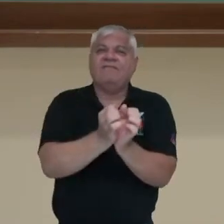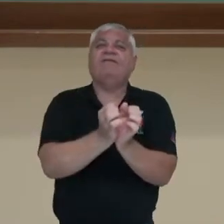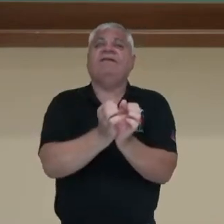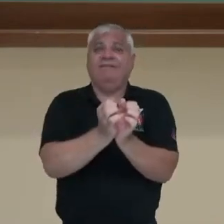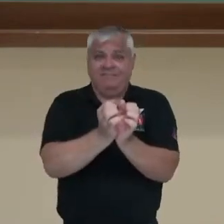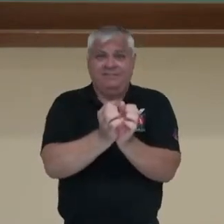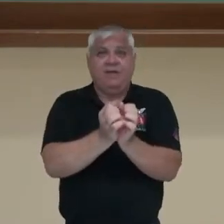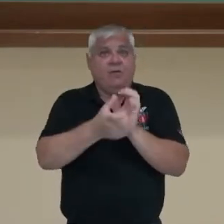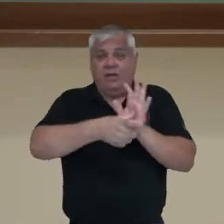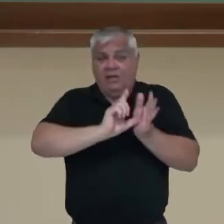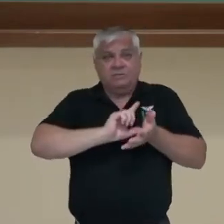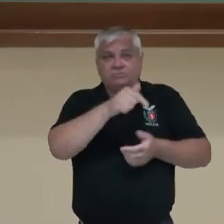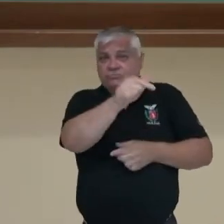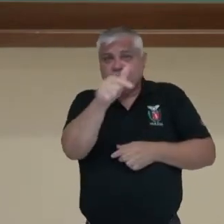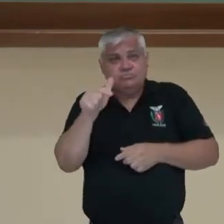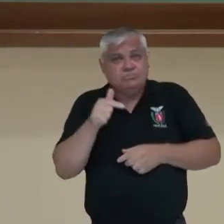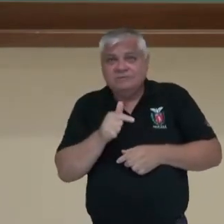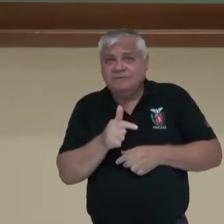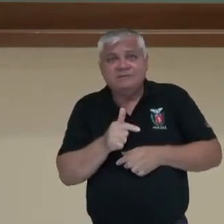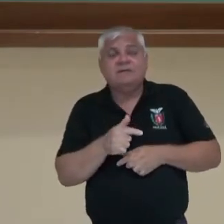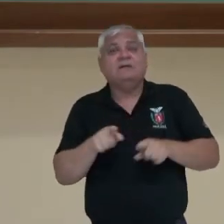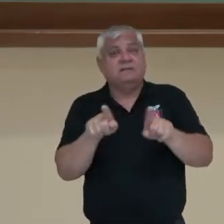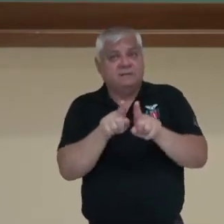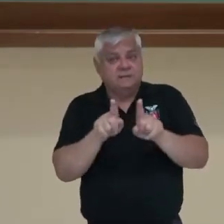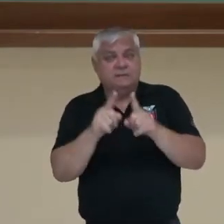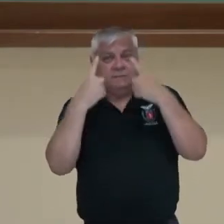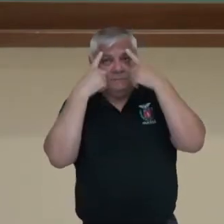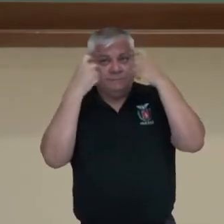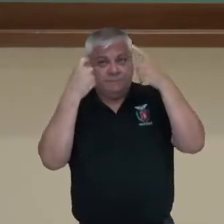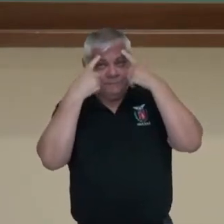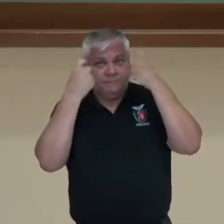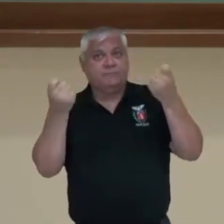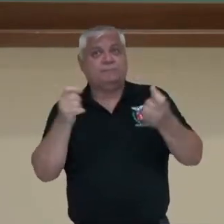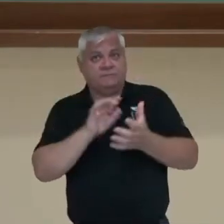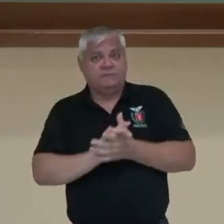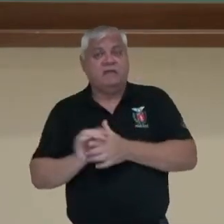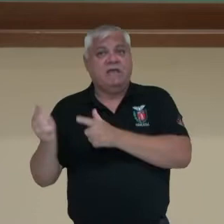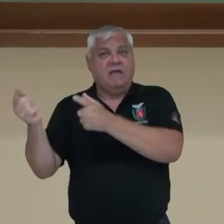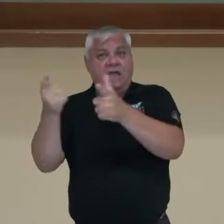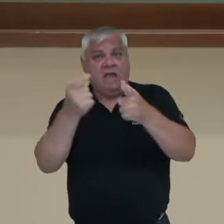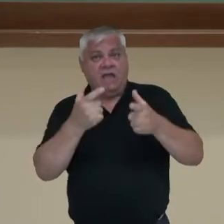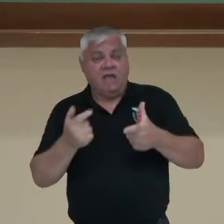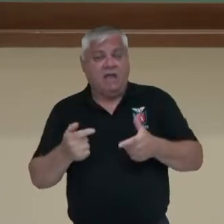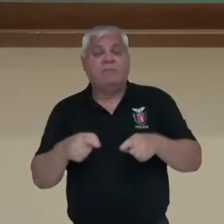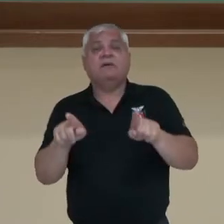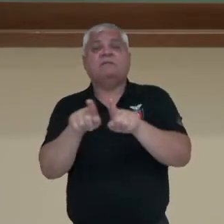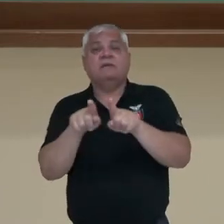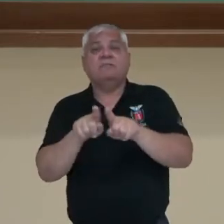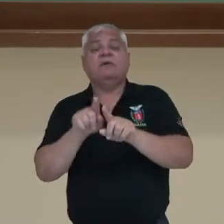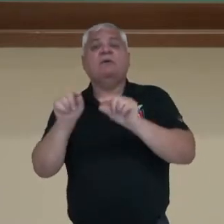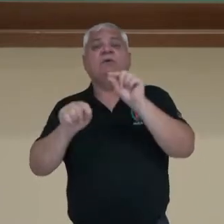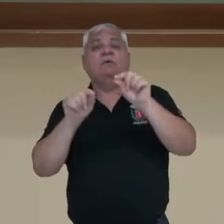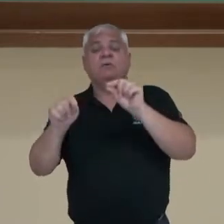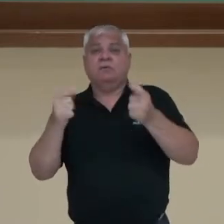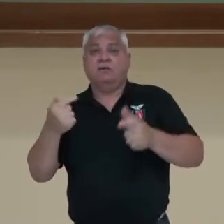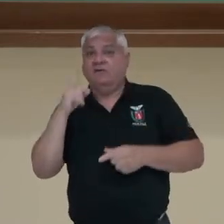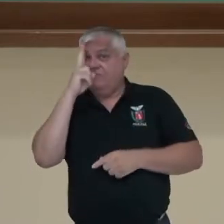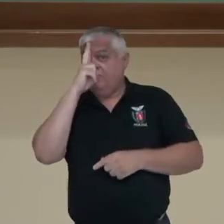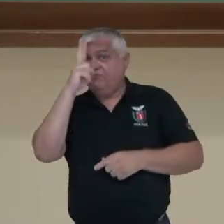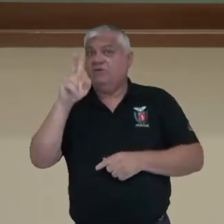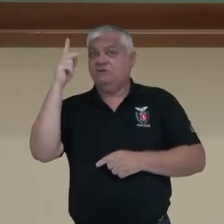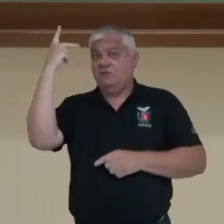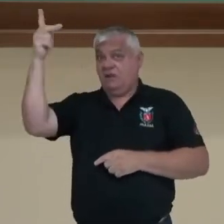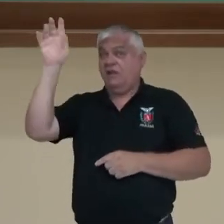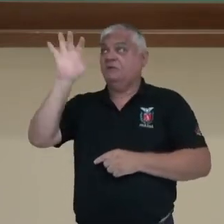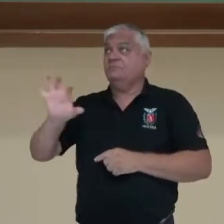antes, inclusive, nem com essa agressividade bélica de armas de fogo, nem com essa intensidade entre as